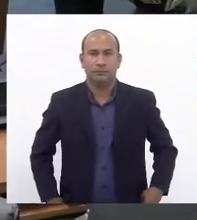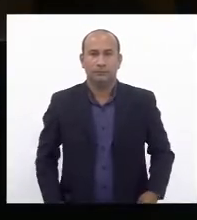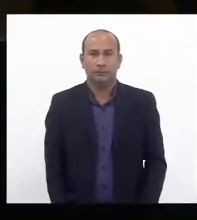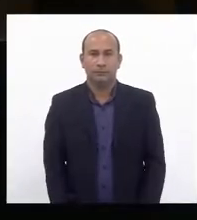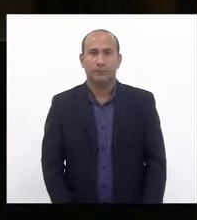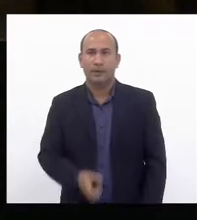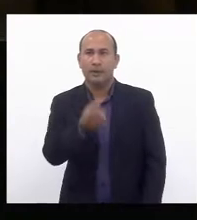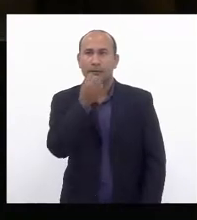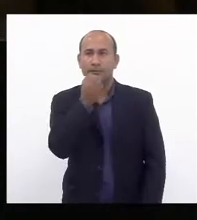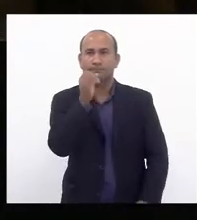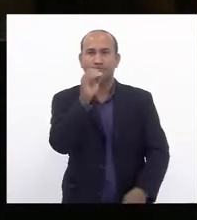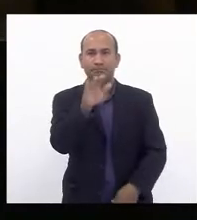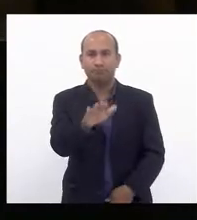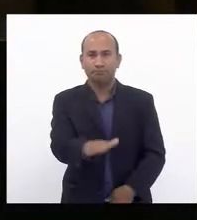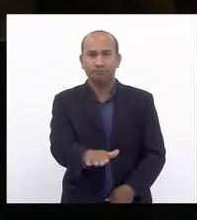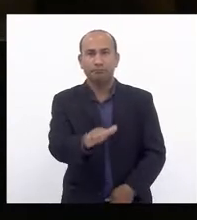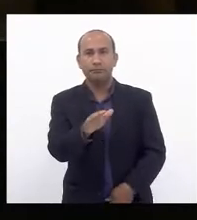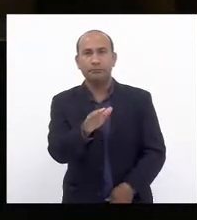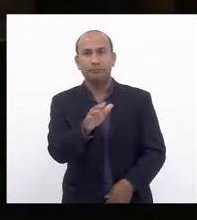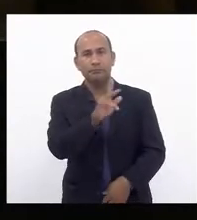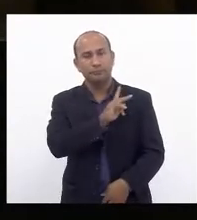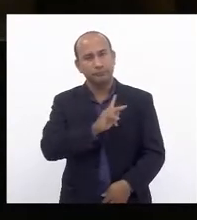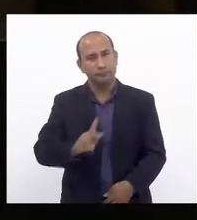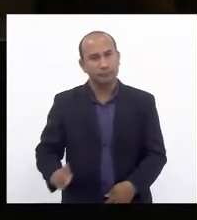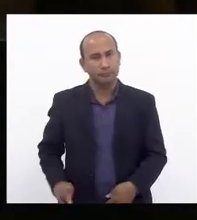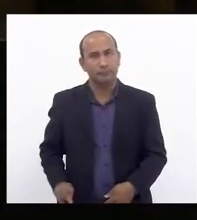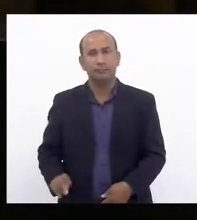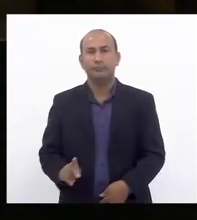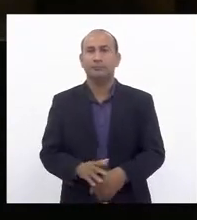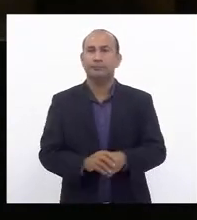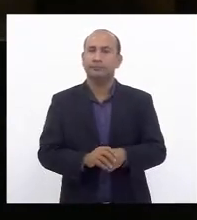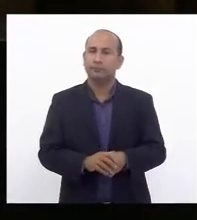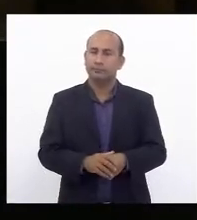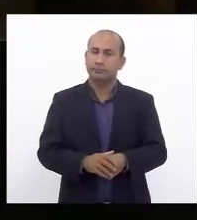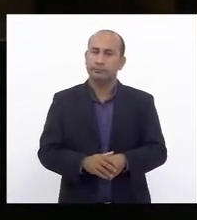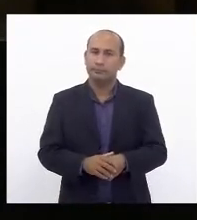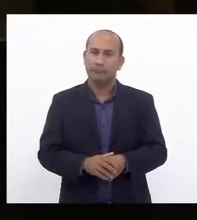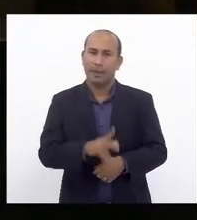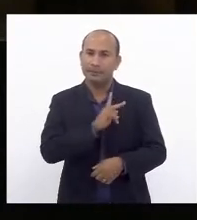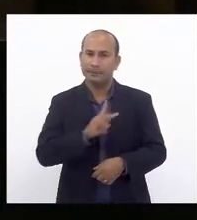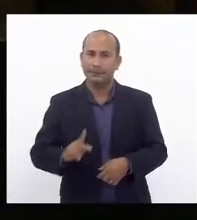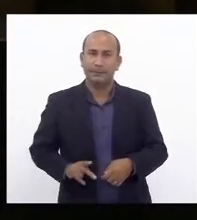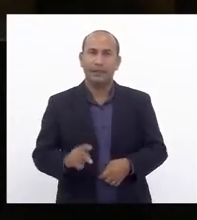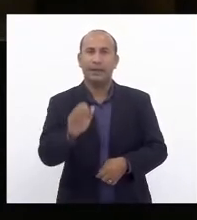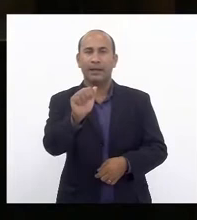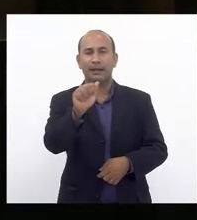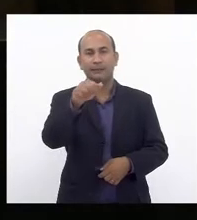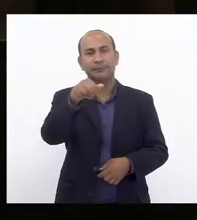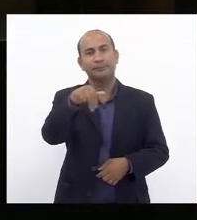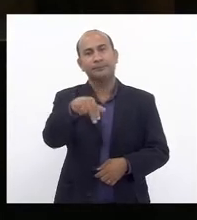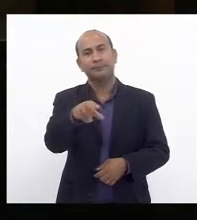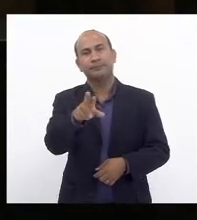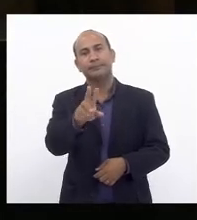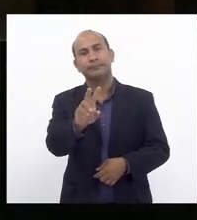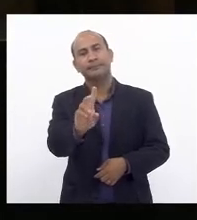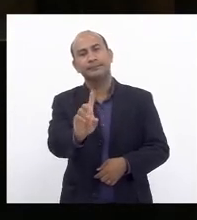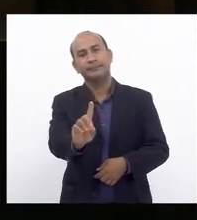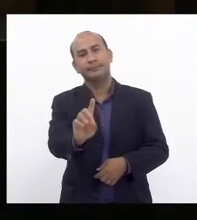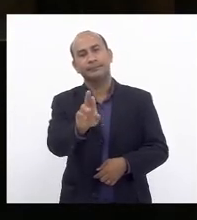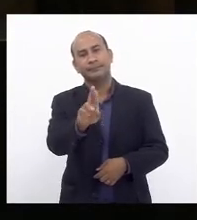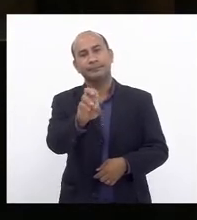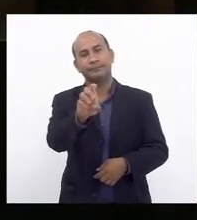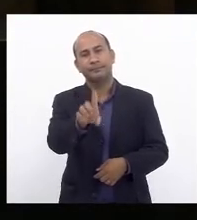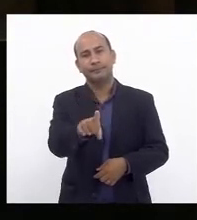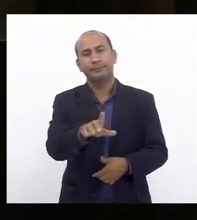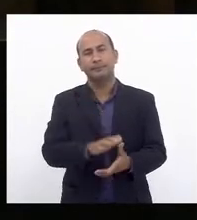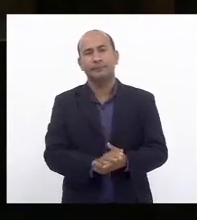Boa tarde, presidente. Saudar aqui nosso presidente André Siciliano. Obrigado. Uma honra estar aqui de volta nessa casa, presidente. Todos